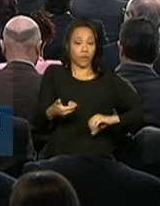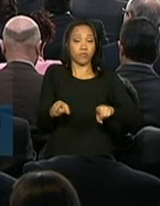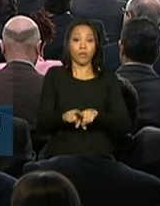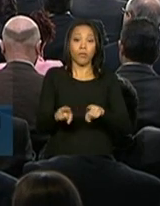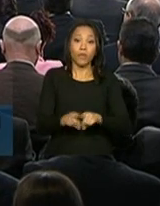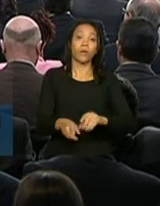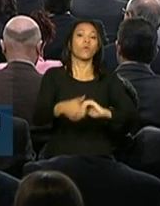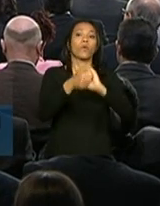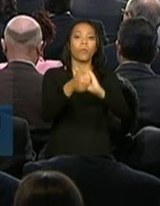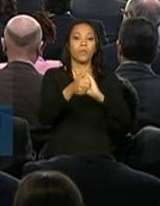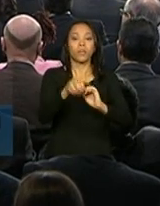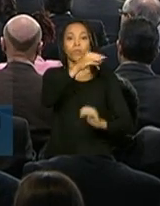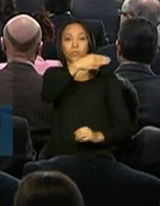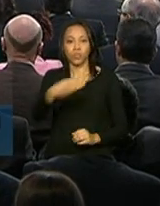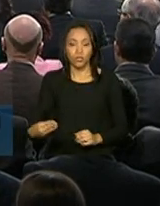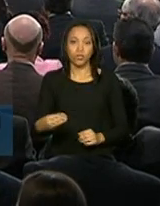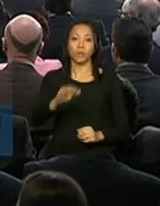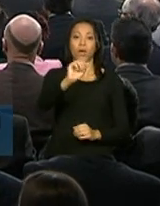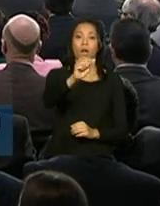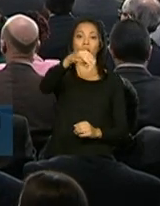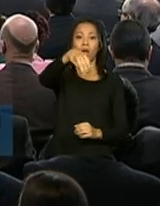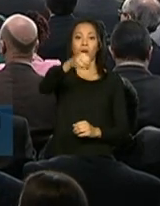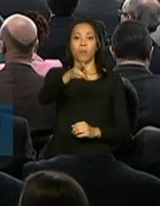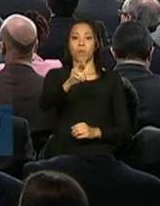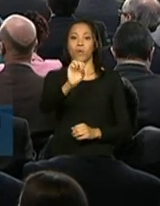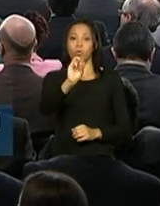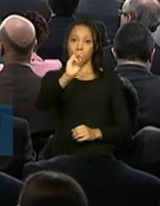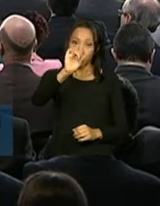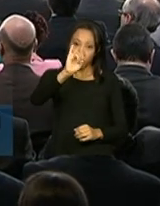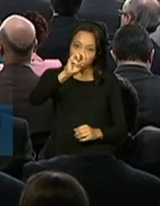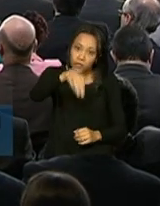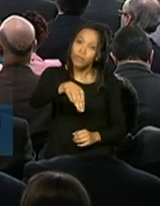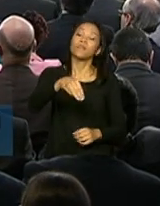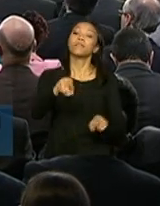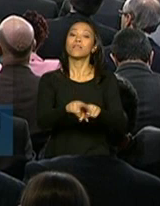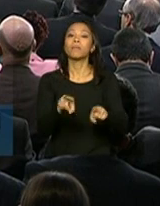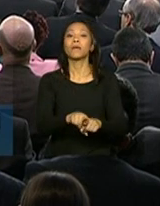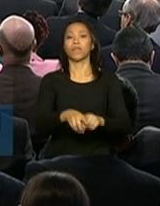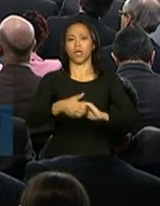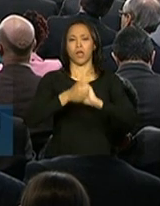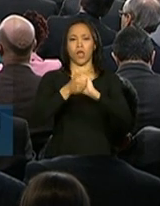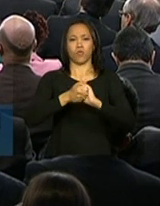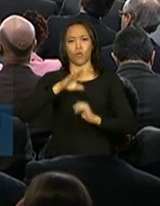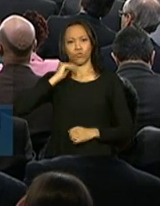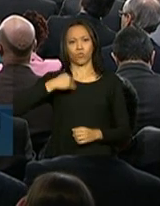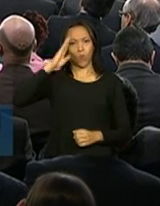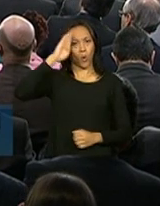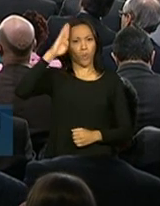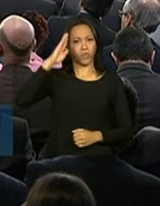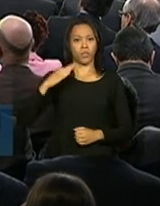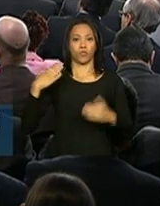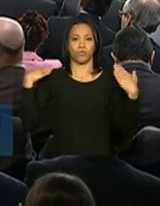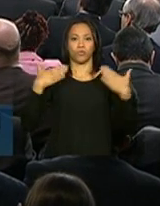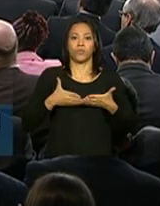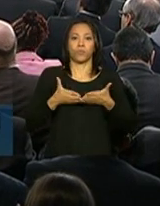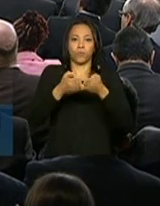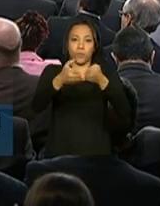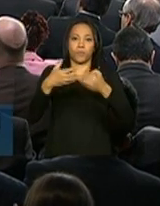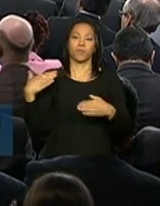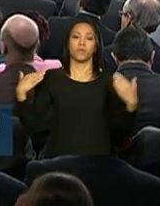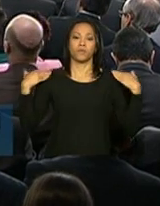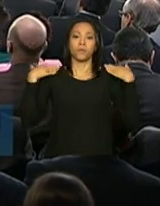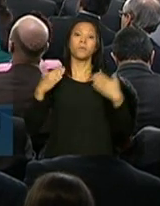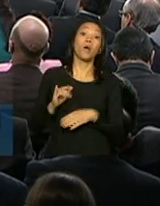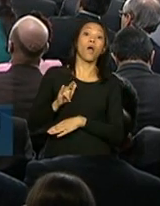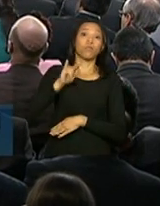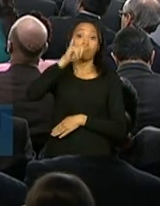o ministro Celso Amorim. E, ao cumprimentá-lo, dirijo meu cumprimento aos comandantes da Aeronáutica, do Exército e da